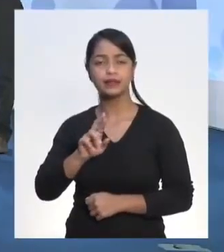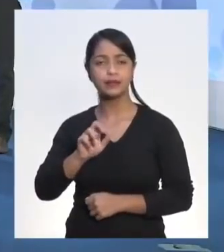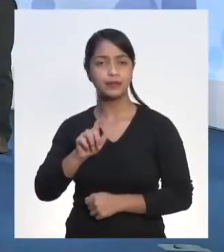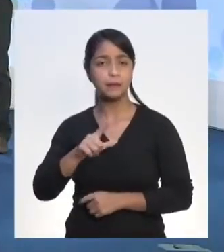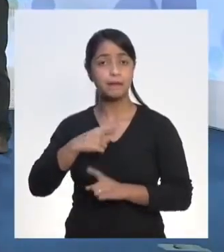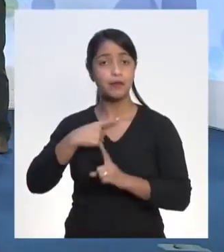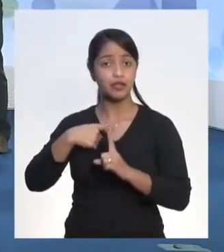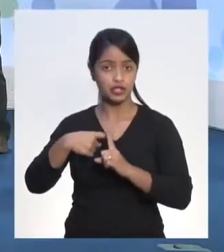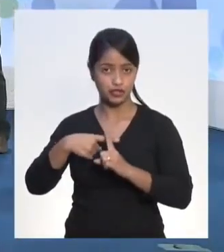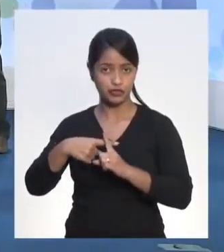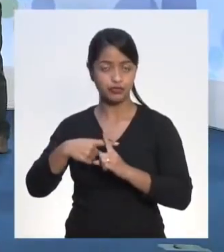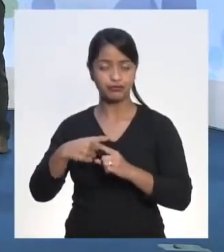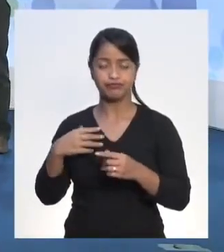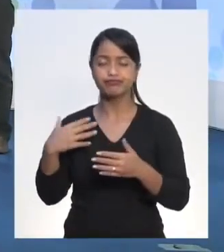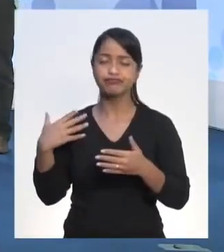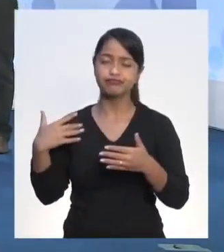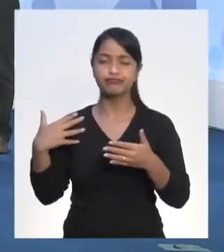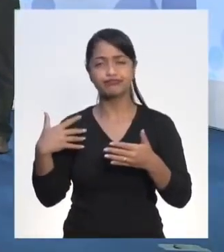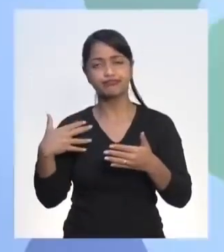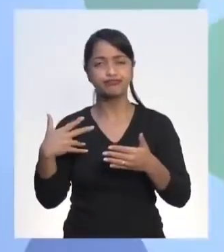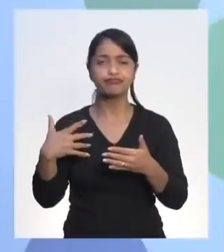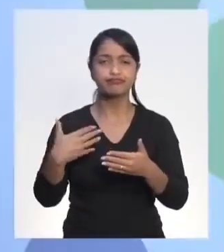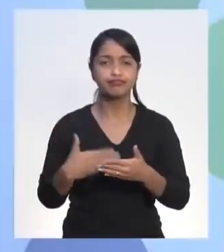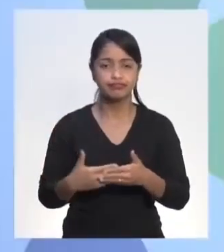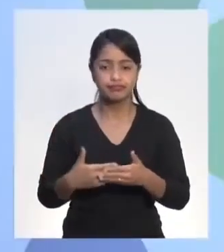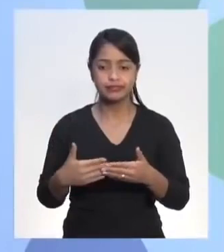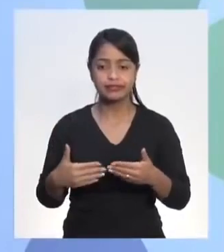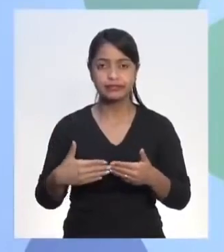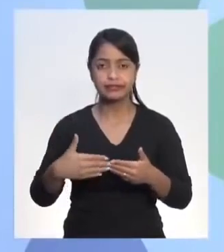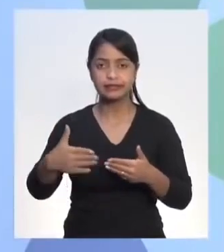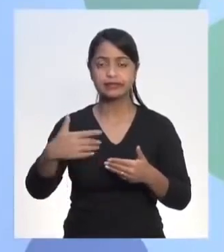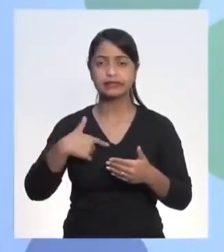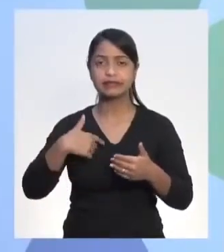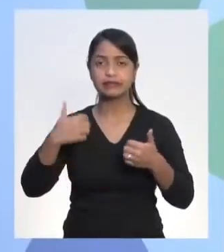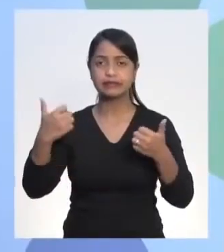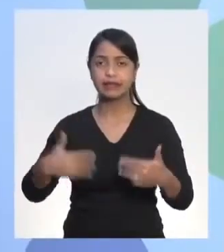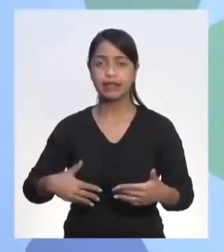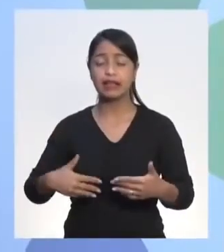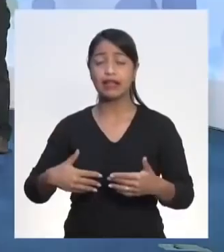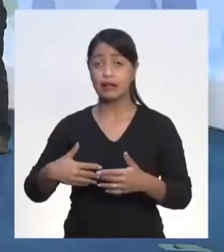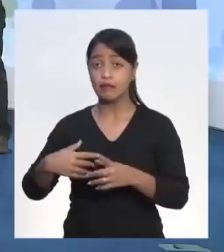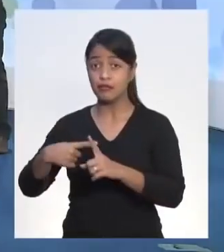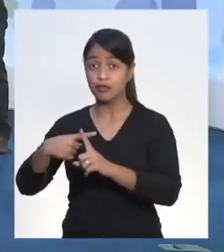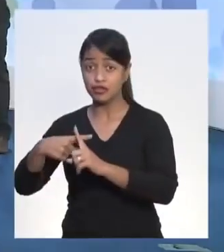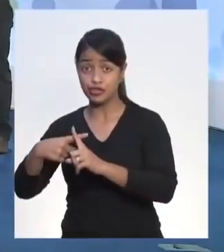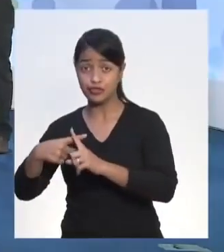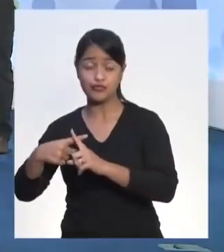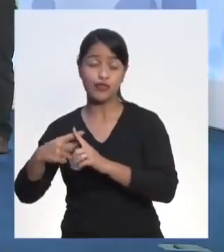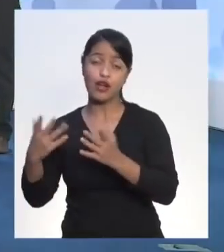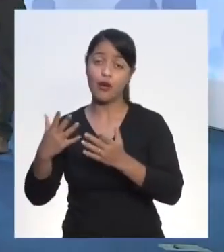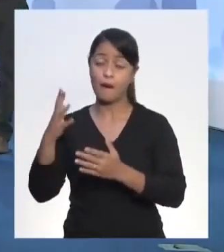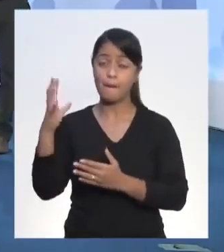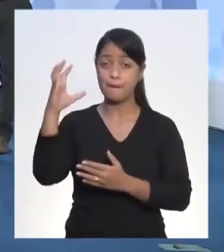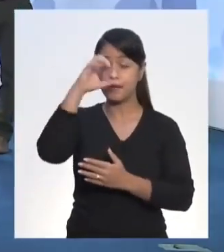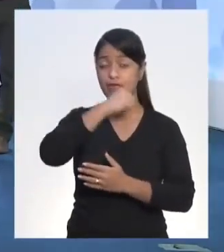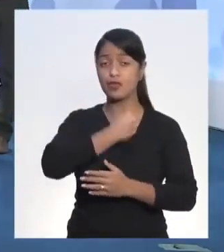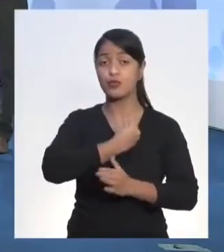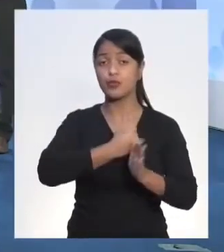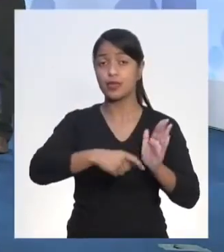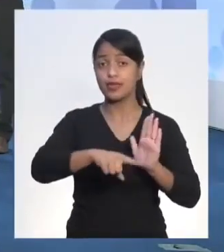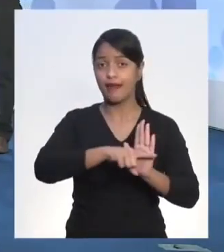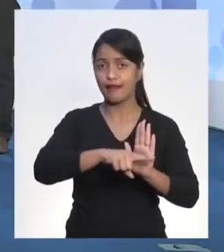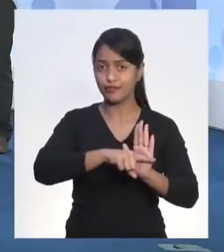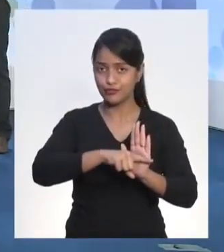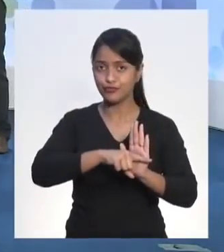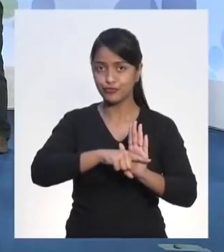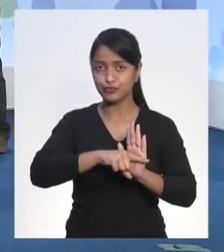tem que falar para explicar para o estudante que existe tudo que você faz com um número positivo, você faz com um número negativo. Então, realmente,